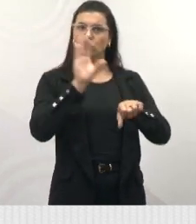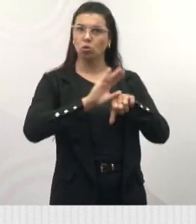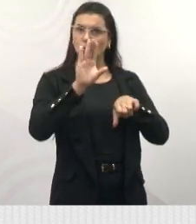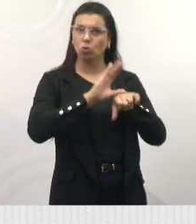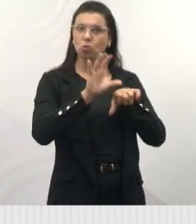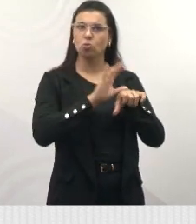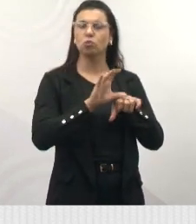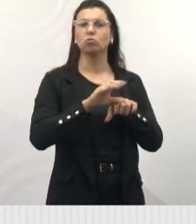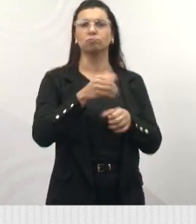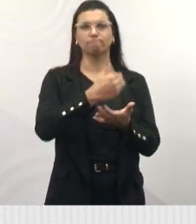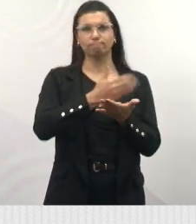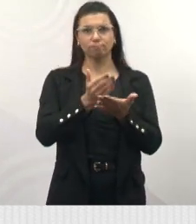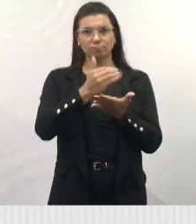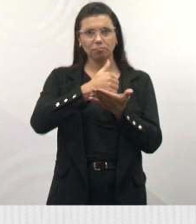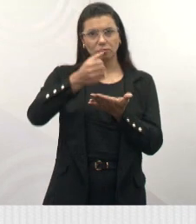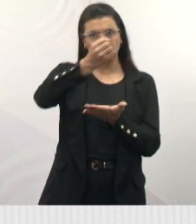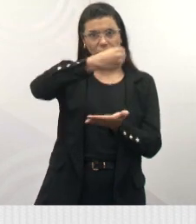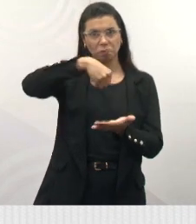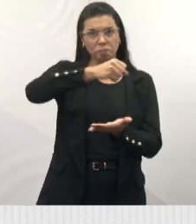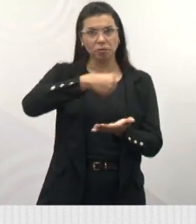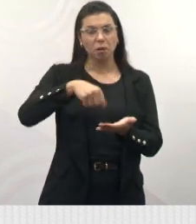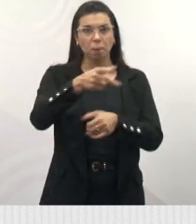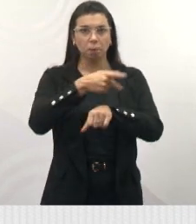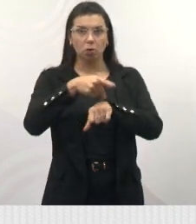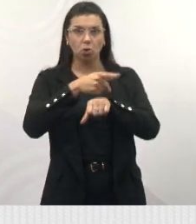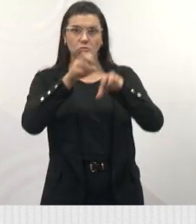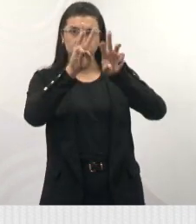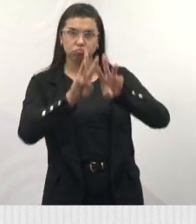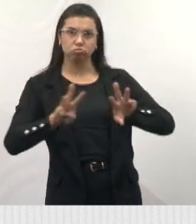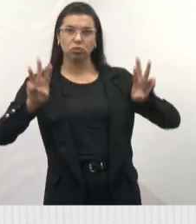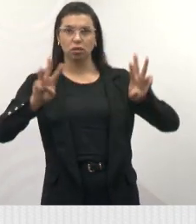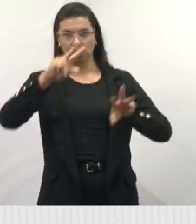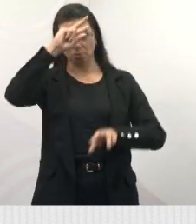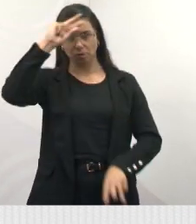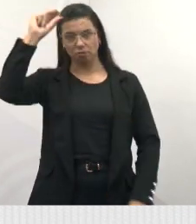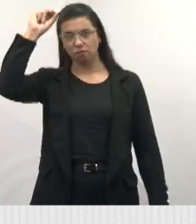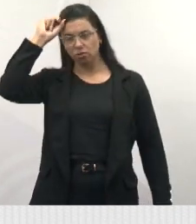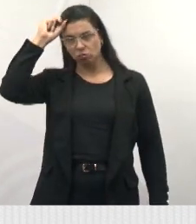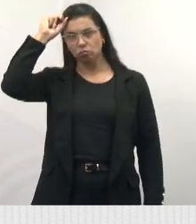confeitaria, procure o site da Prefeitura,